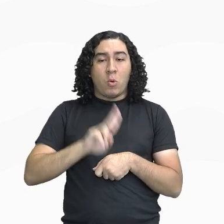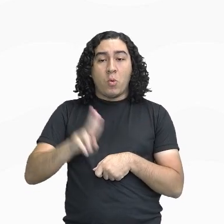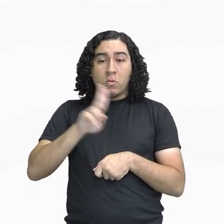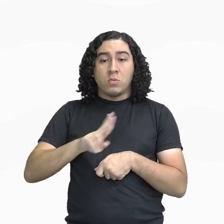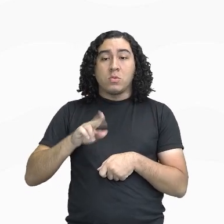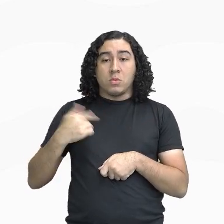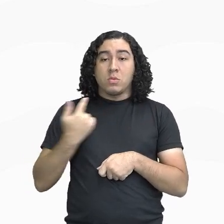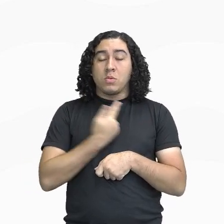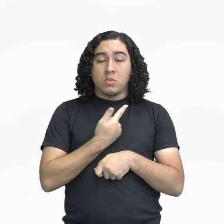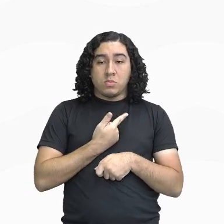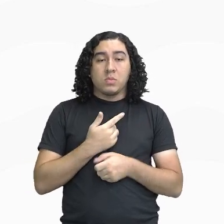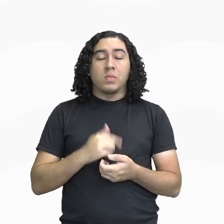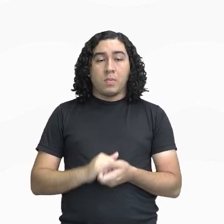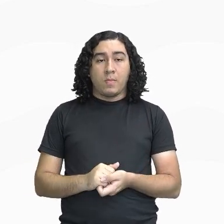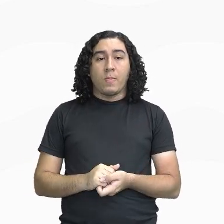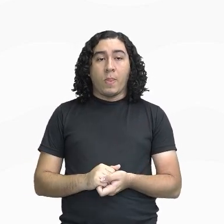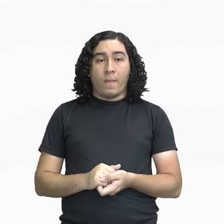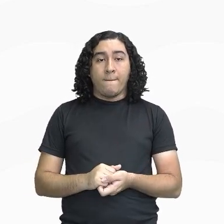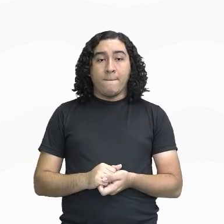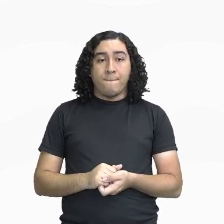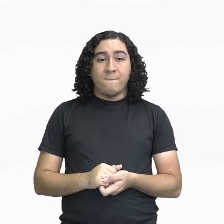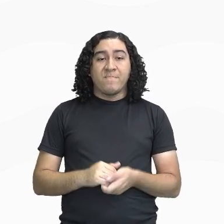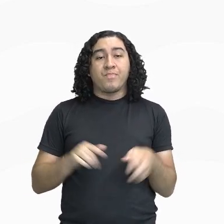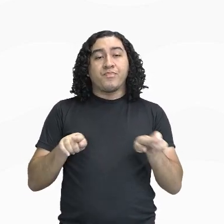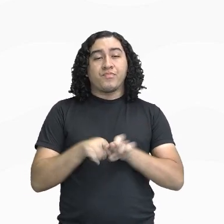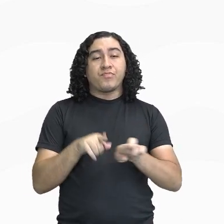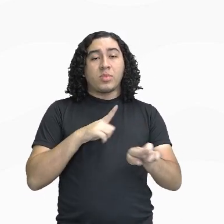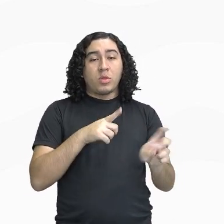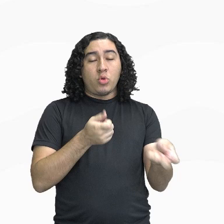utilizada para esse consumo. A gente vai ter também